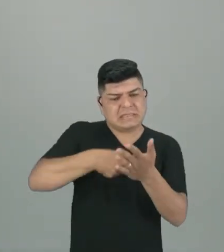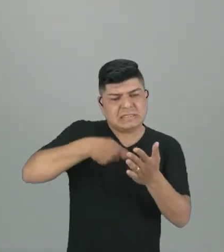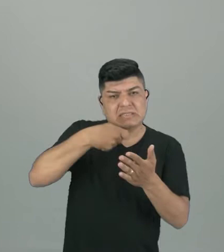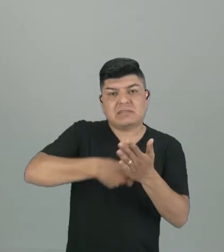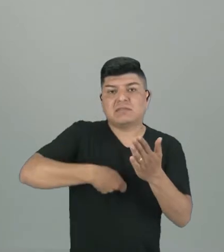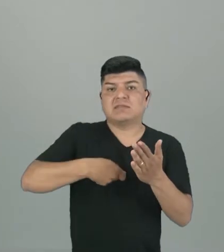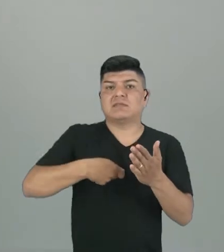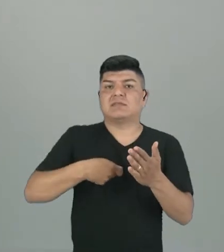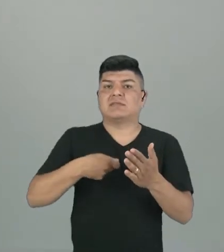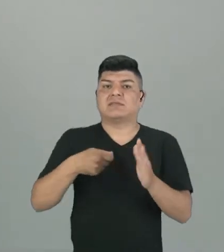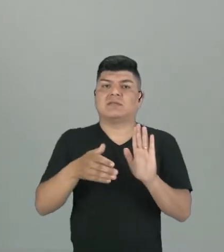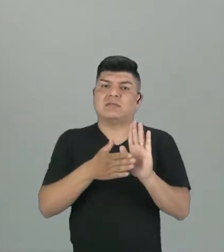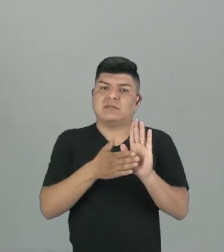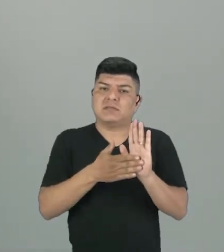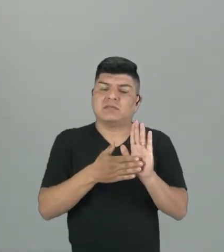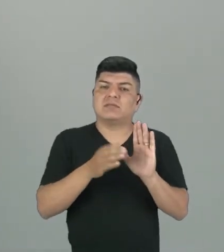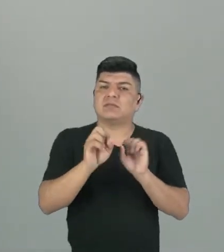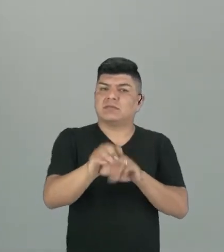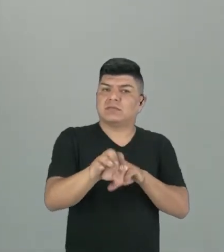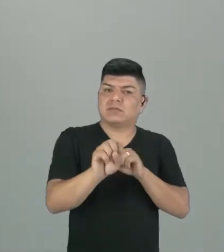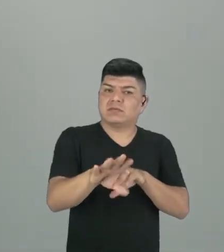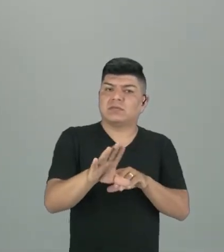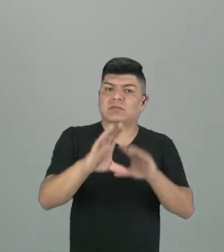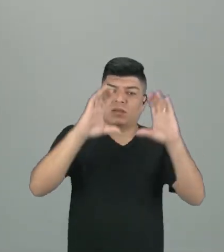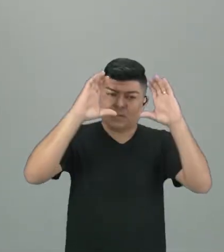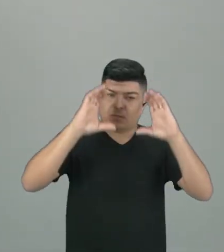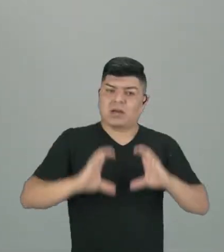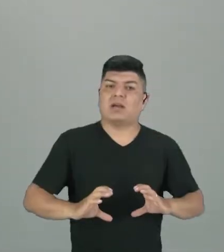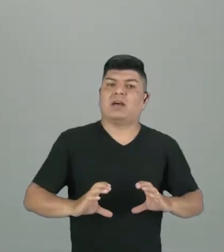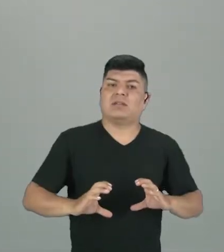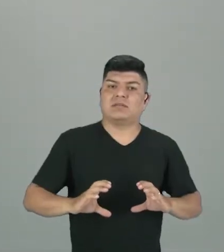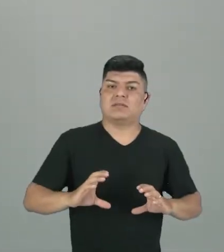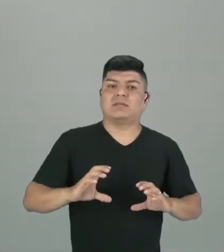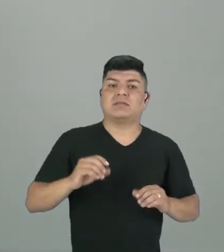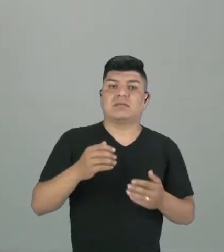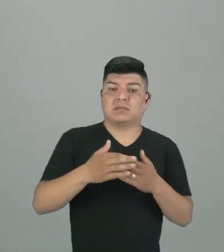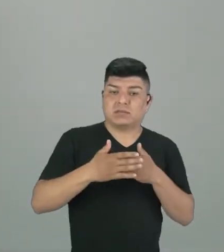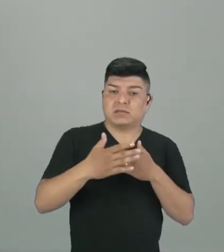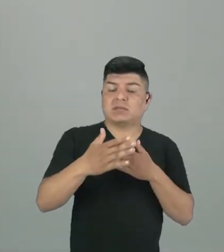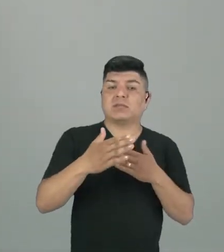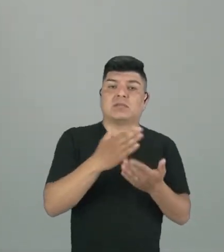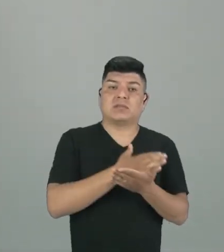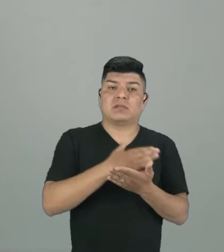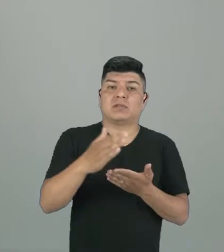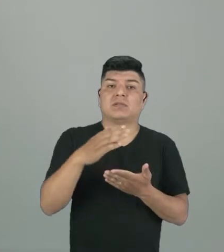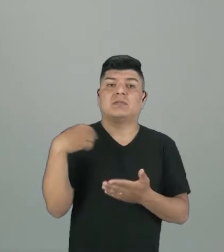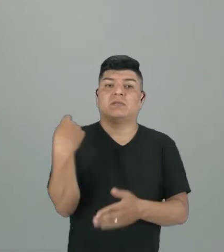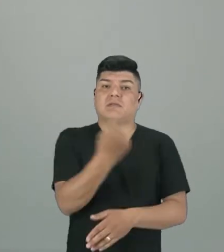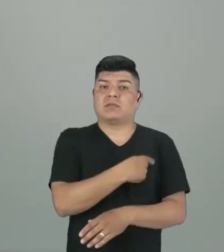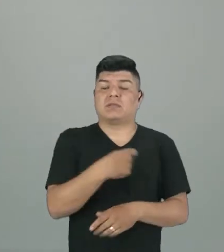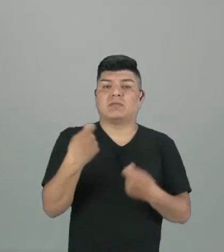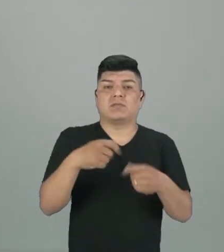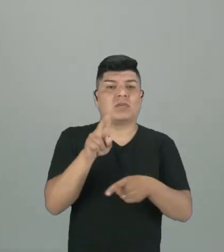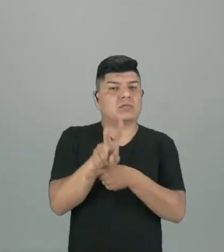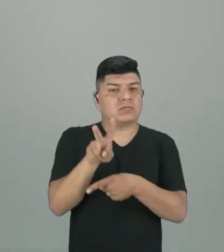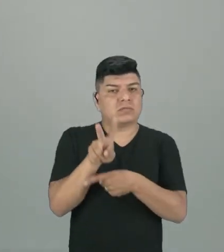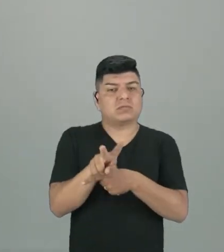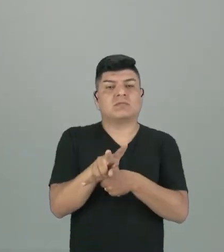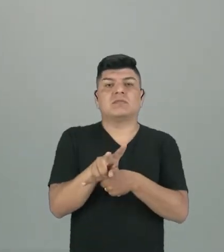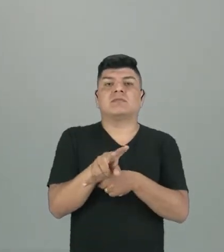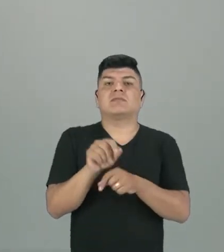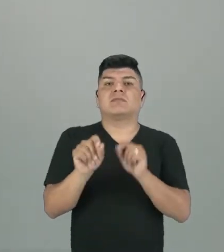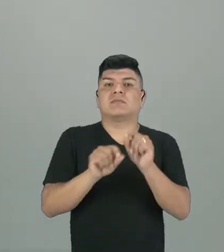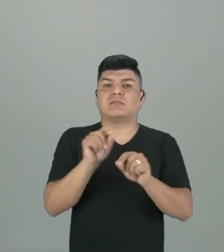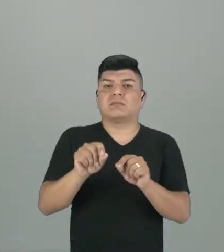é? Proposta de educação para a cidadania. Há princípios que a gente deve preservar para